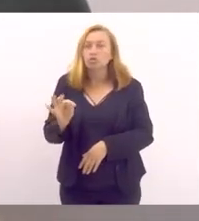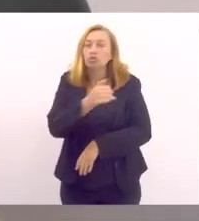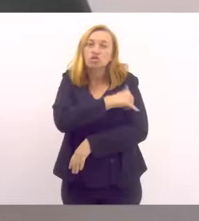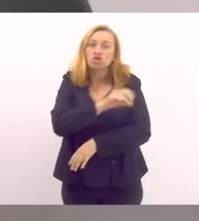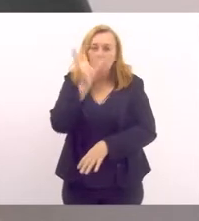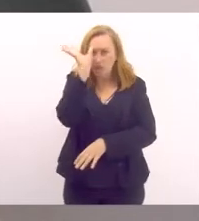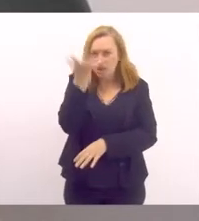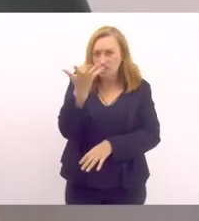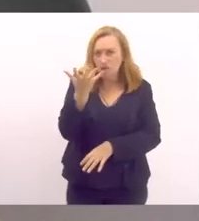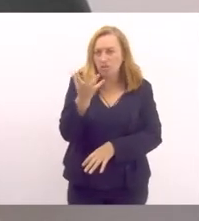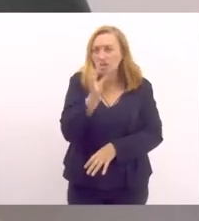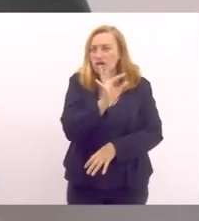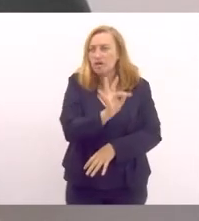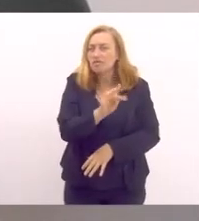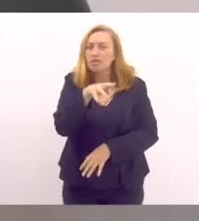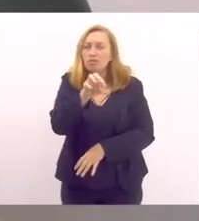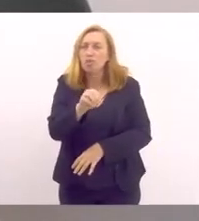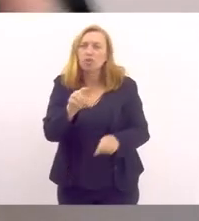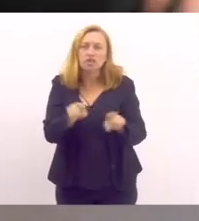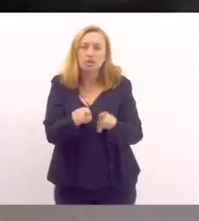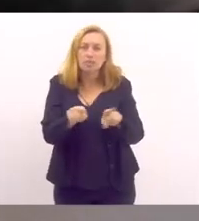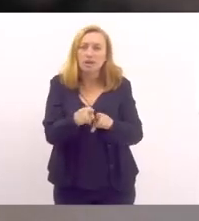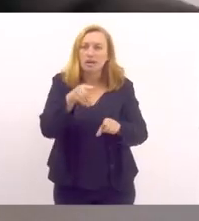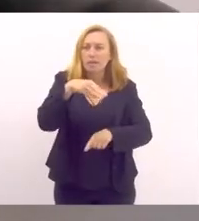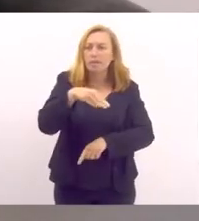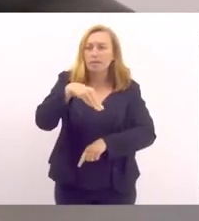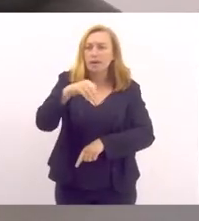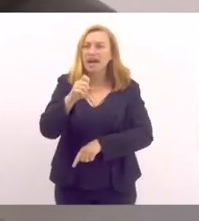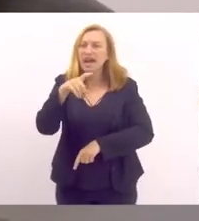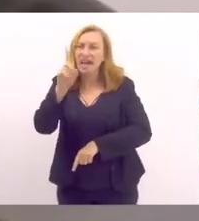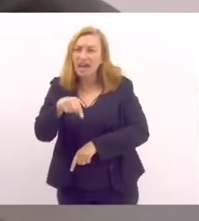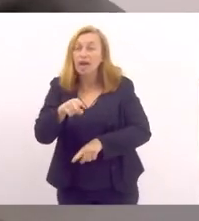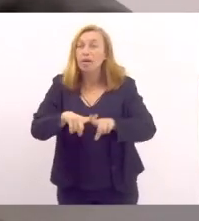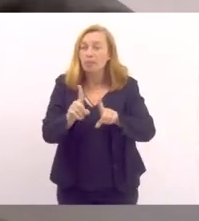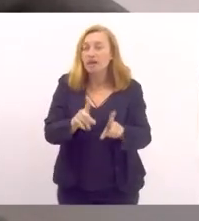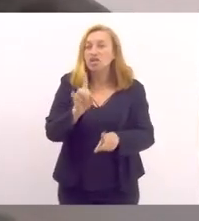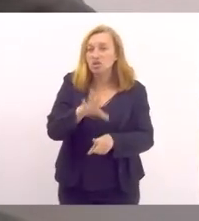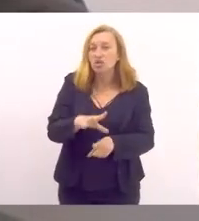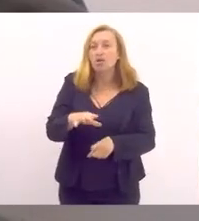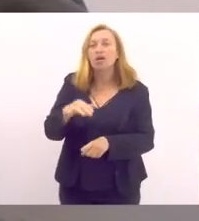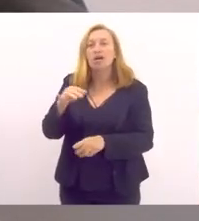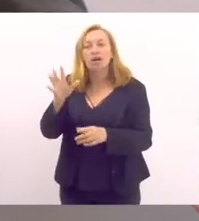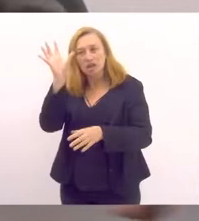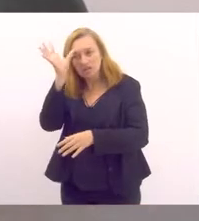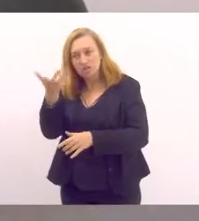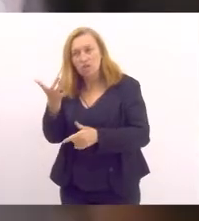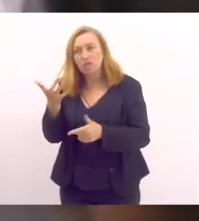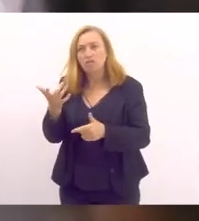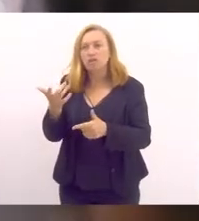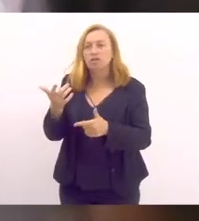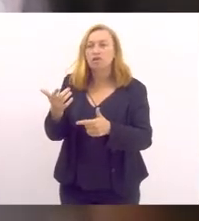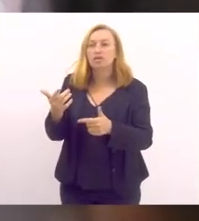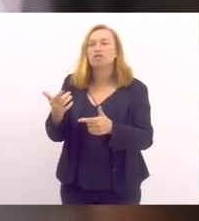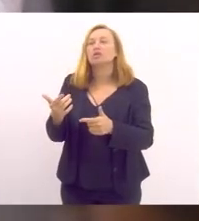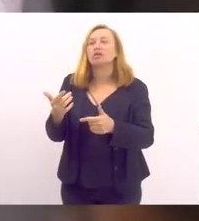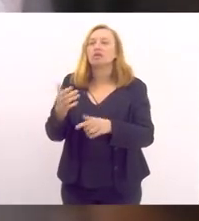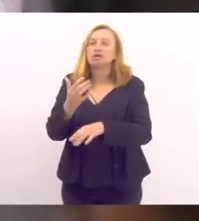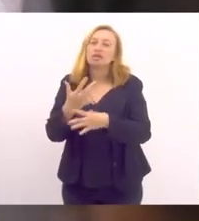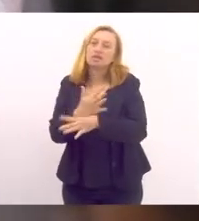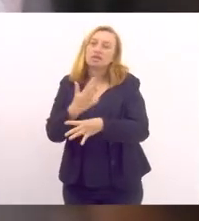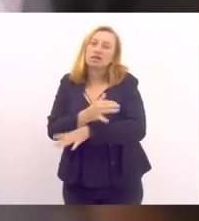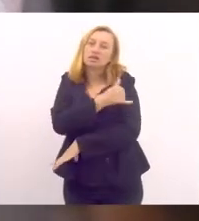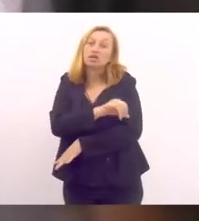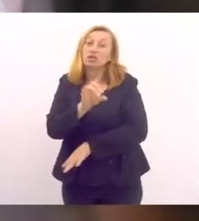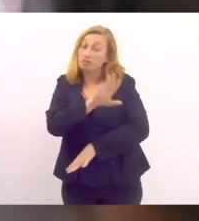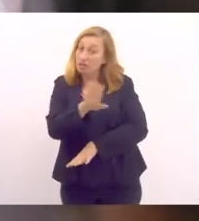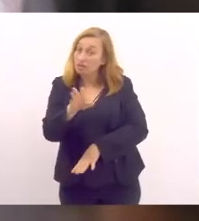não resolve o problema do Navega e Macaé, mas resolve o problema da cidade do Rio de Janeiro. Mas eu quero dizer que nesta comissão vocês sempre terão